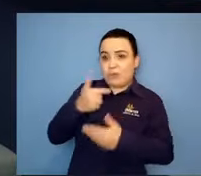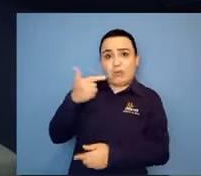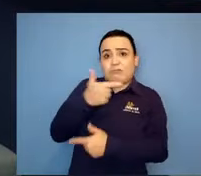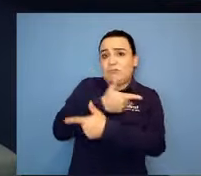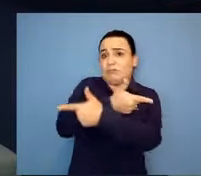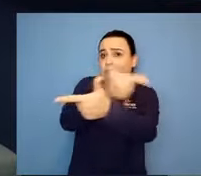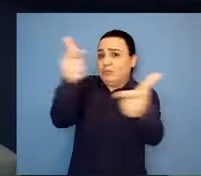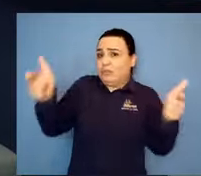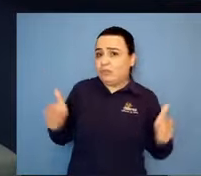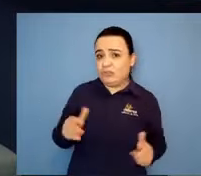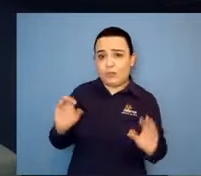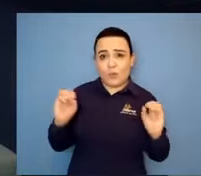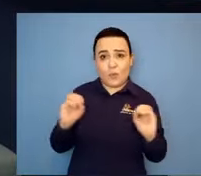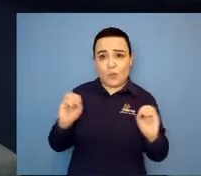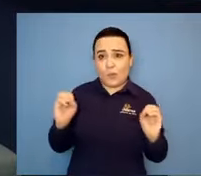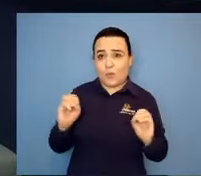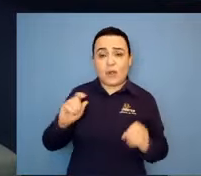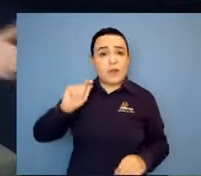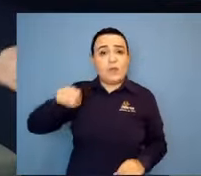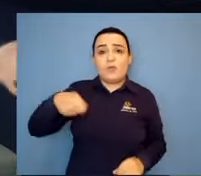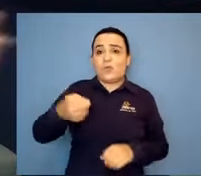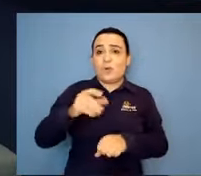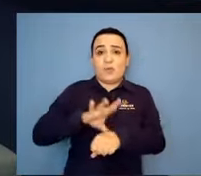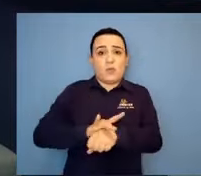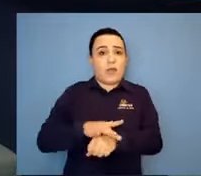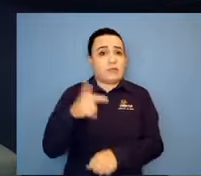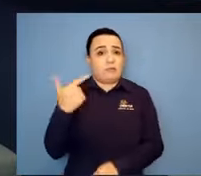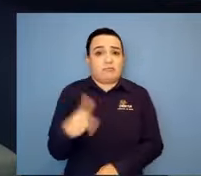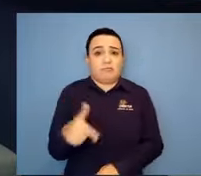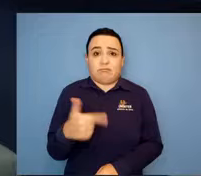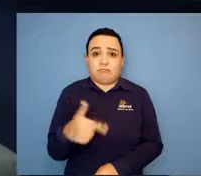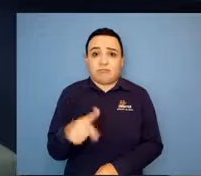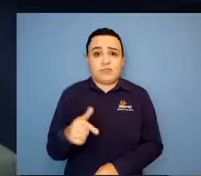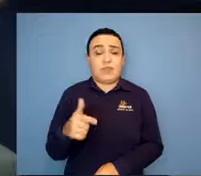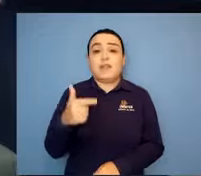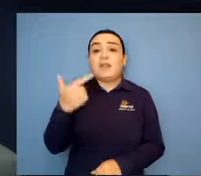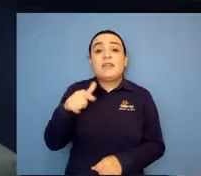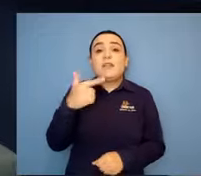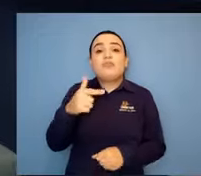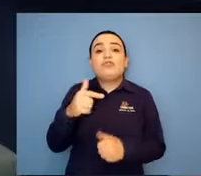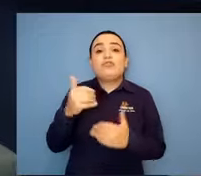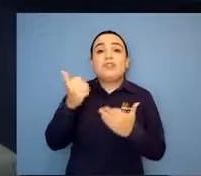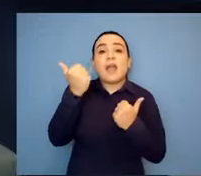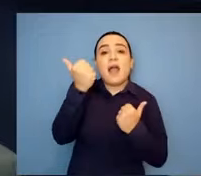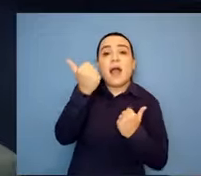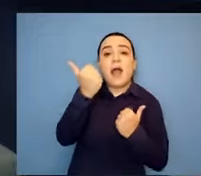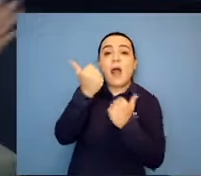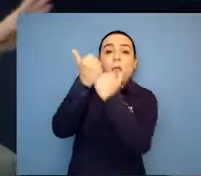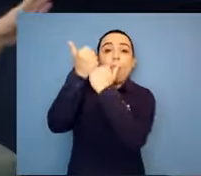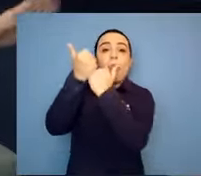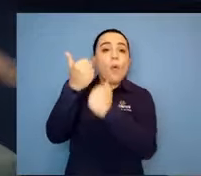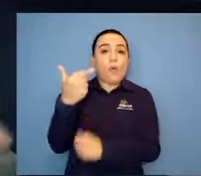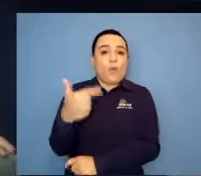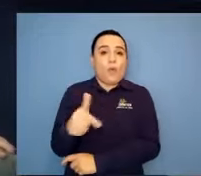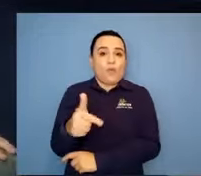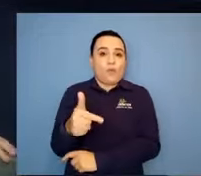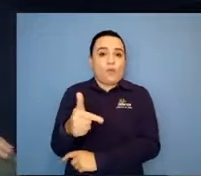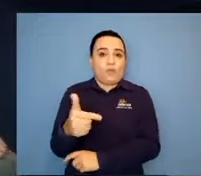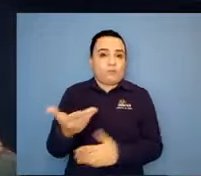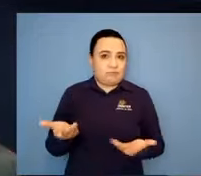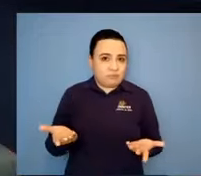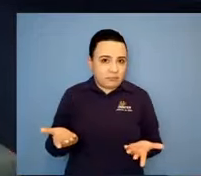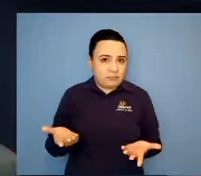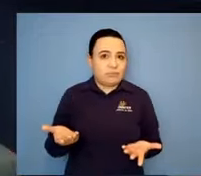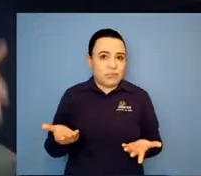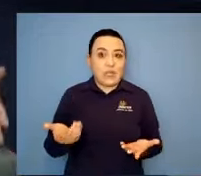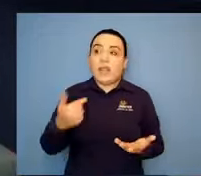doença. Então, não tinha rede de apoio. Então, no meio disso tudo, eu pensei, vou criar a rede de apoio.